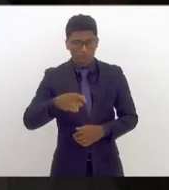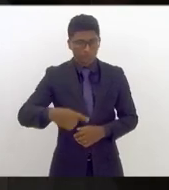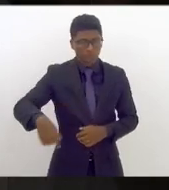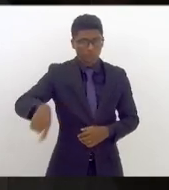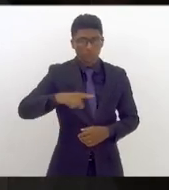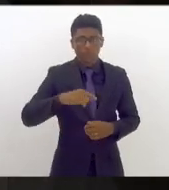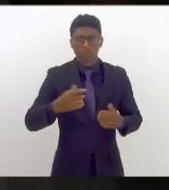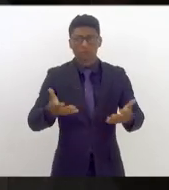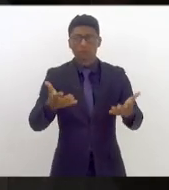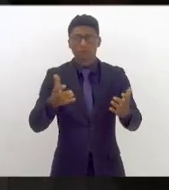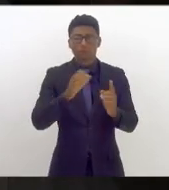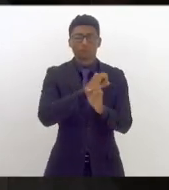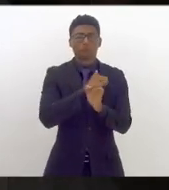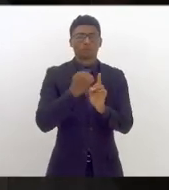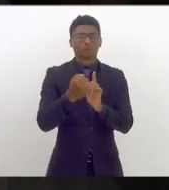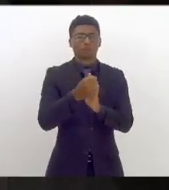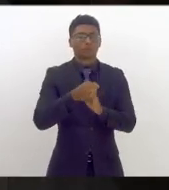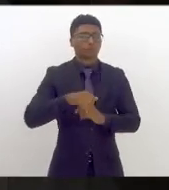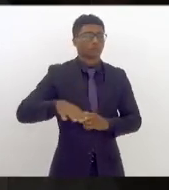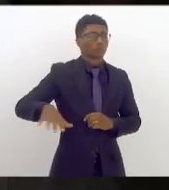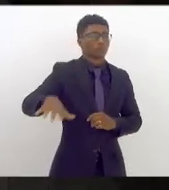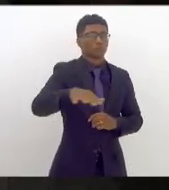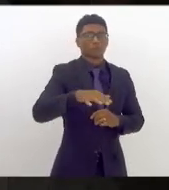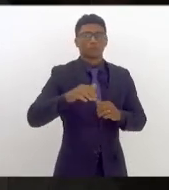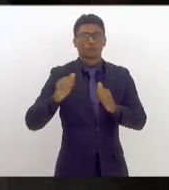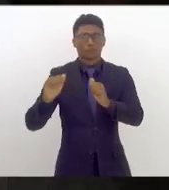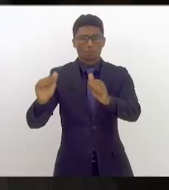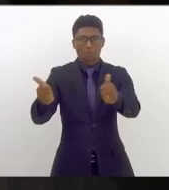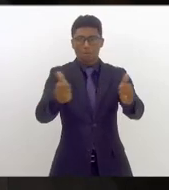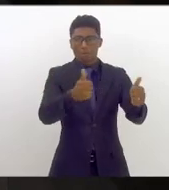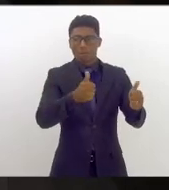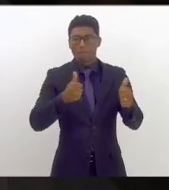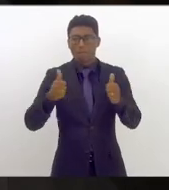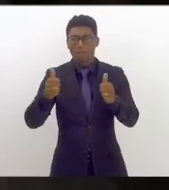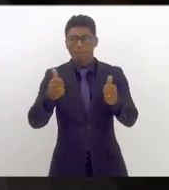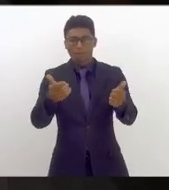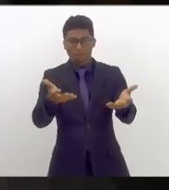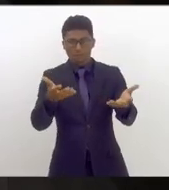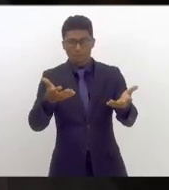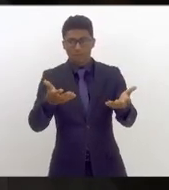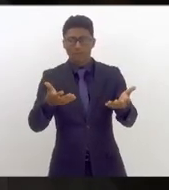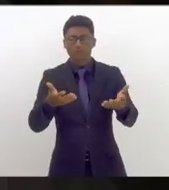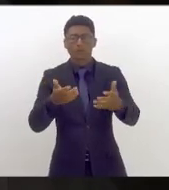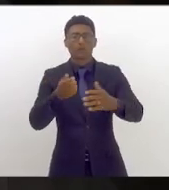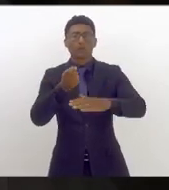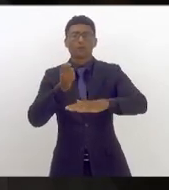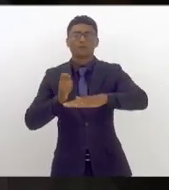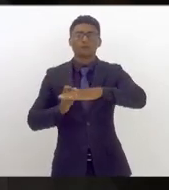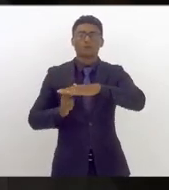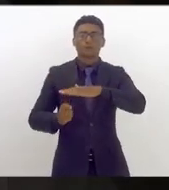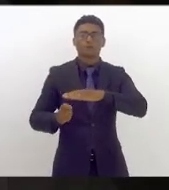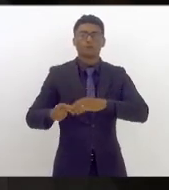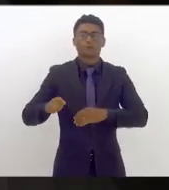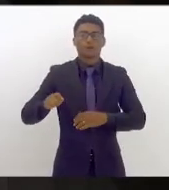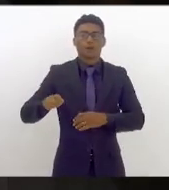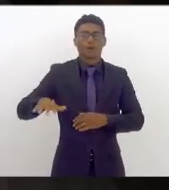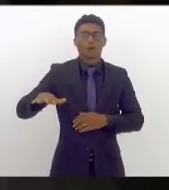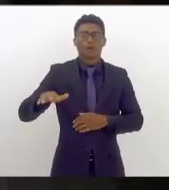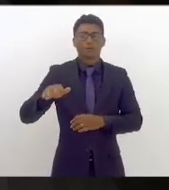bem-estar social, isto é, se queremos investir em educação,